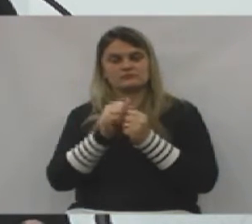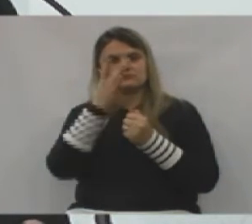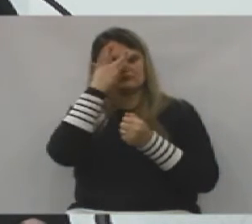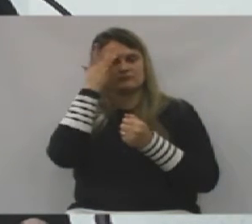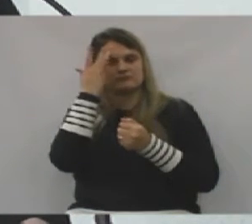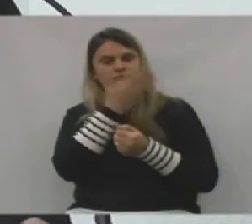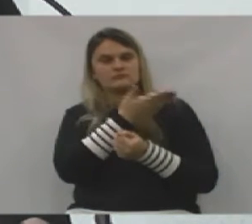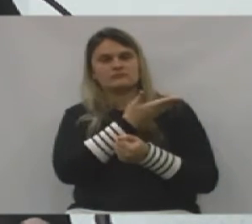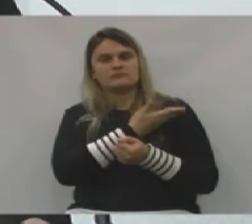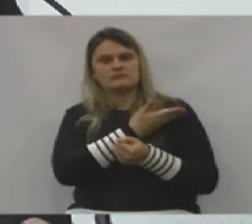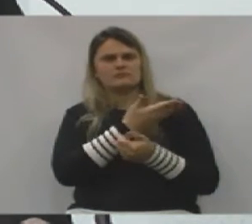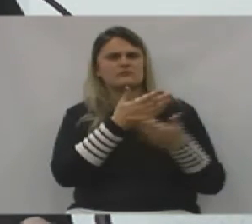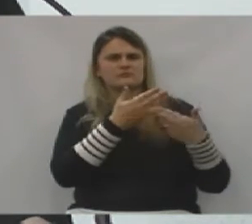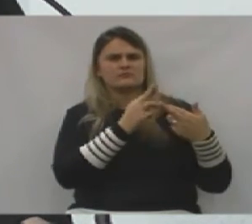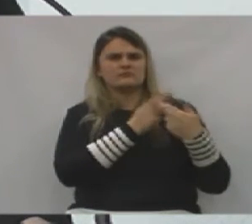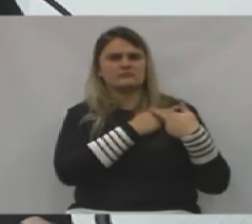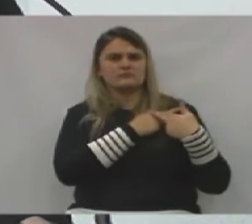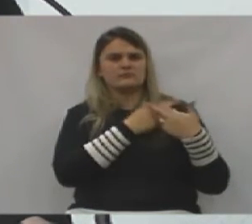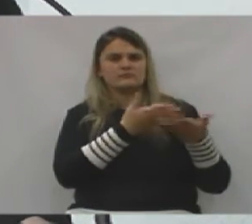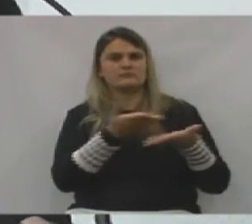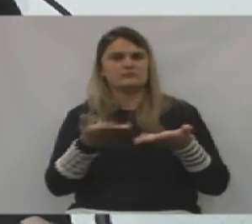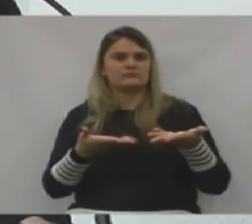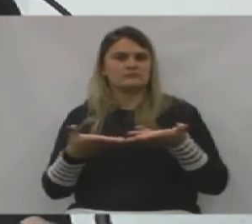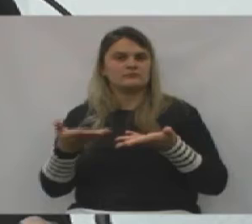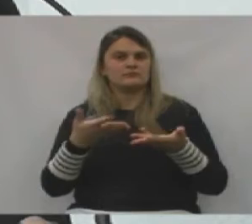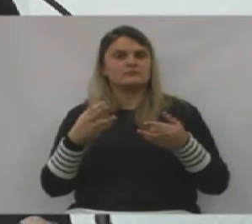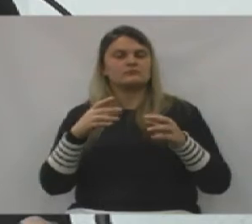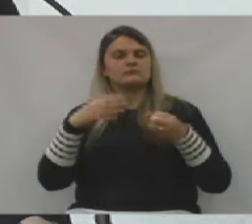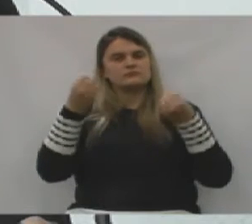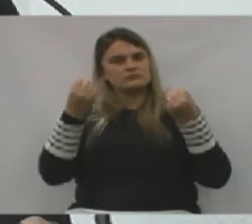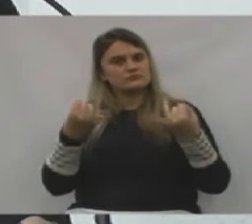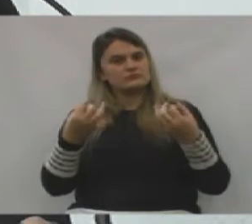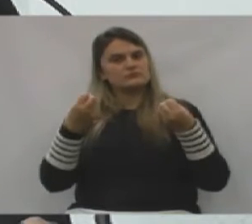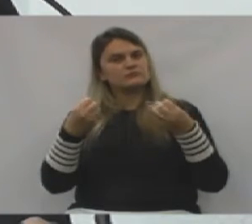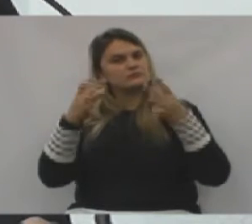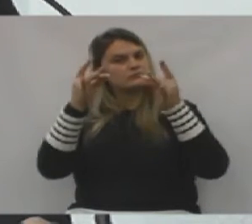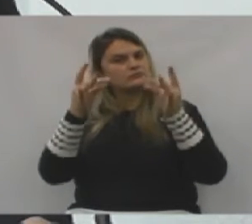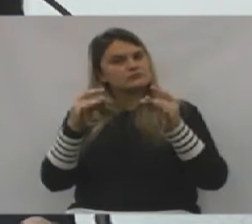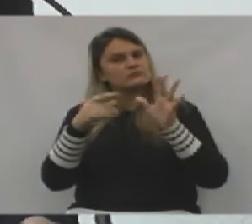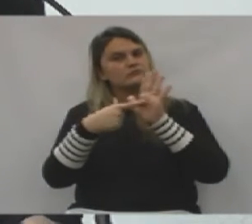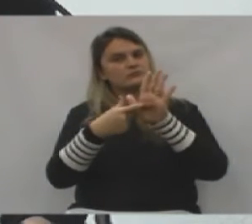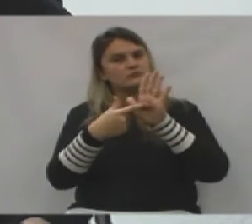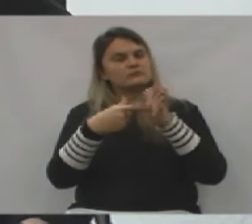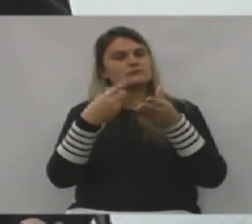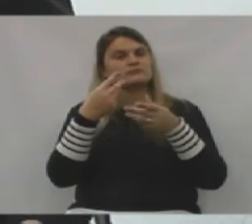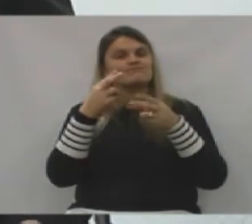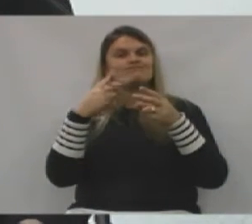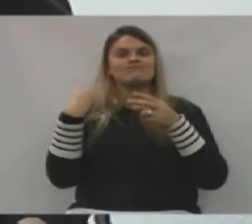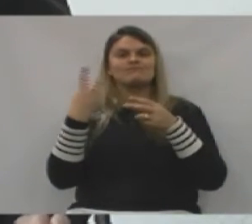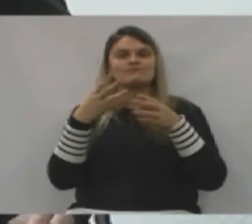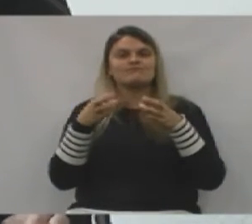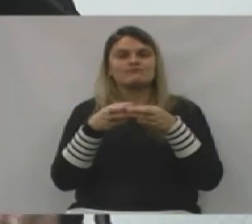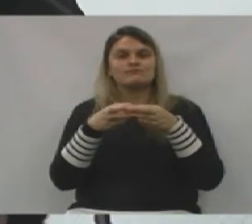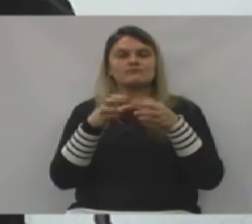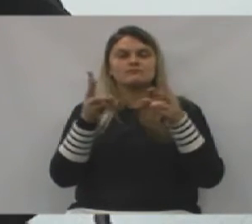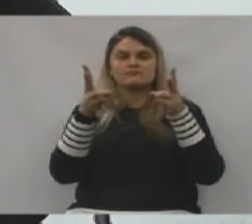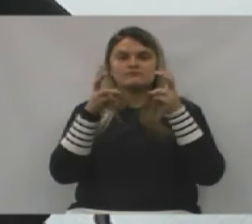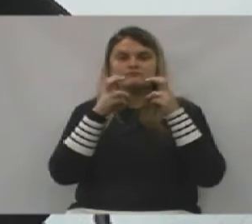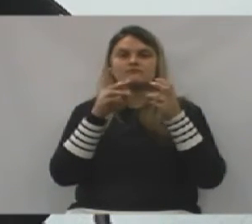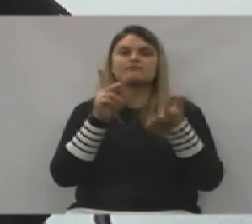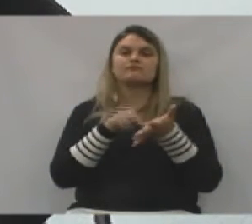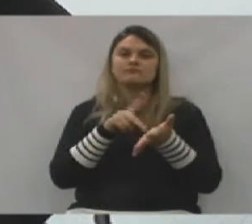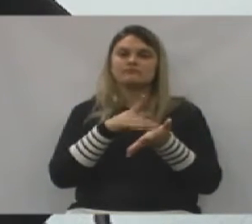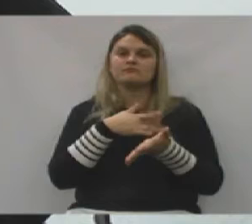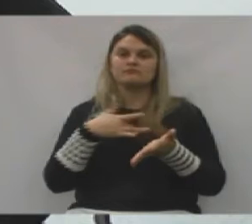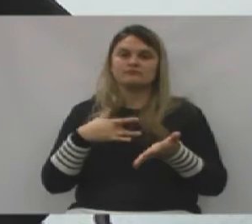seu staff. E ali, então, nós, juntos, começamos a observar que realmente a saúde, então, precisava ter esse